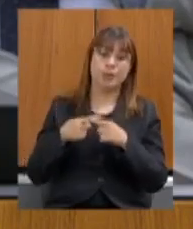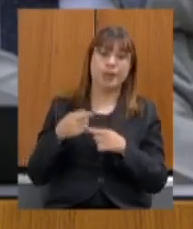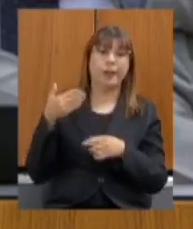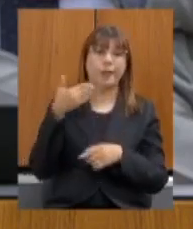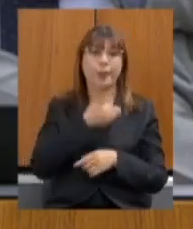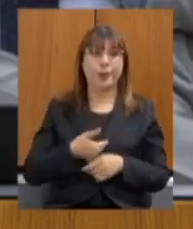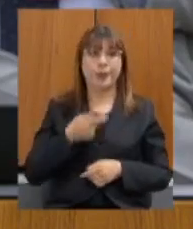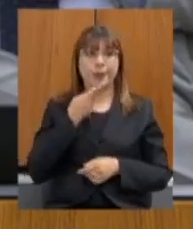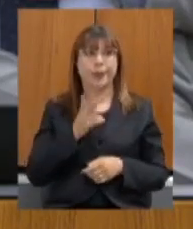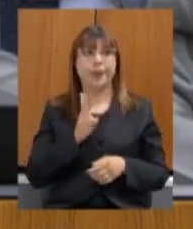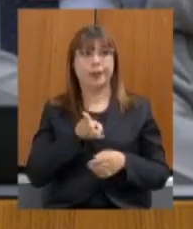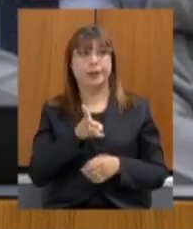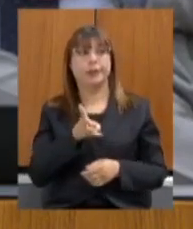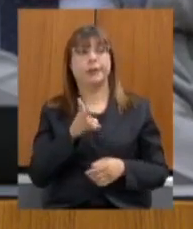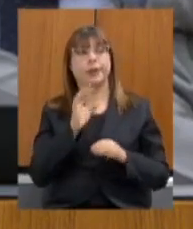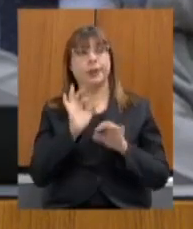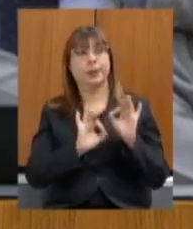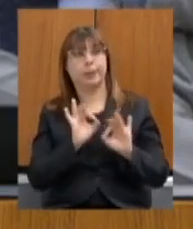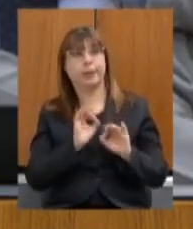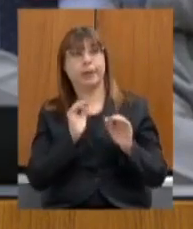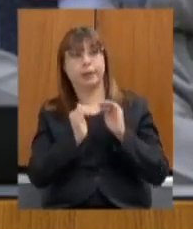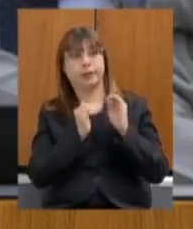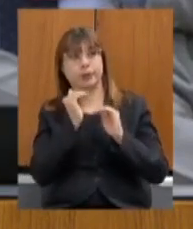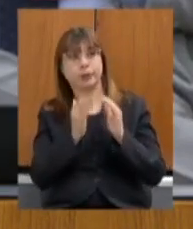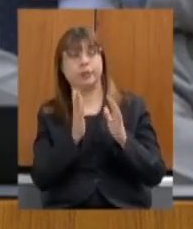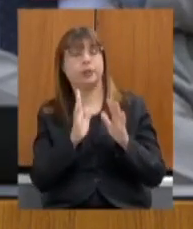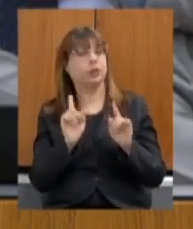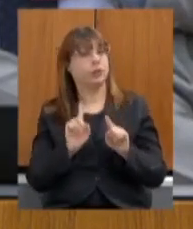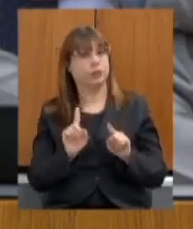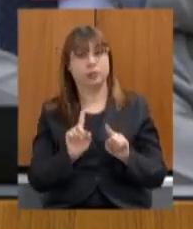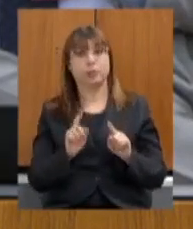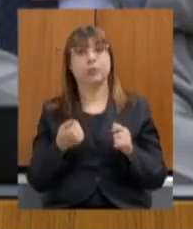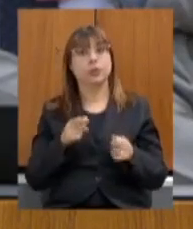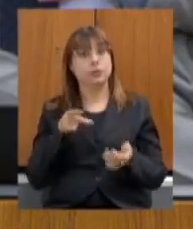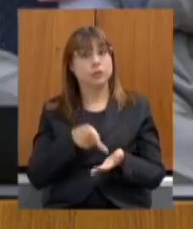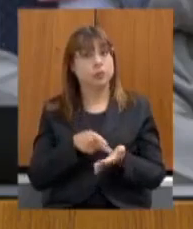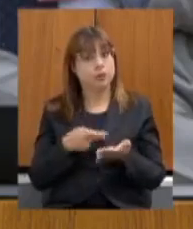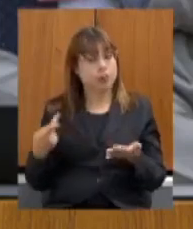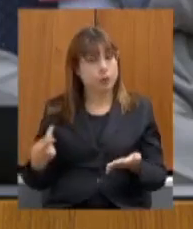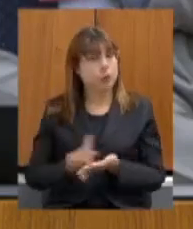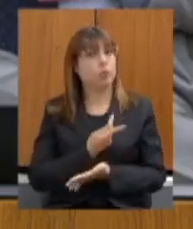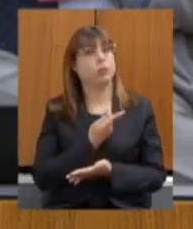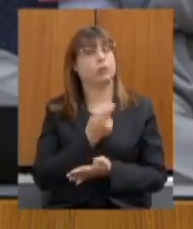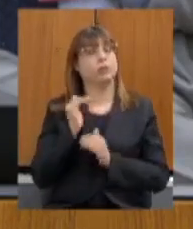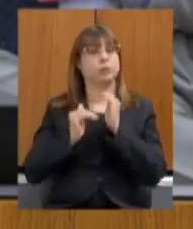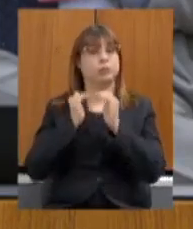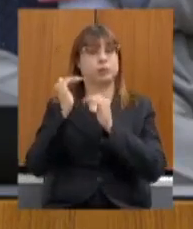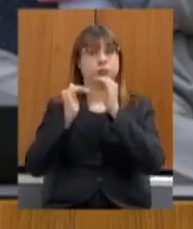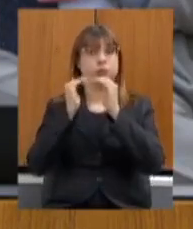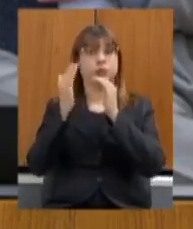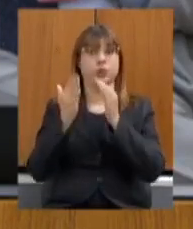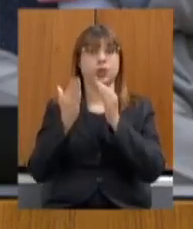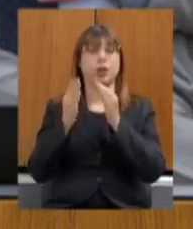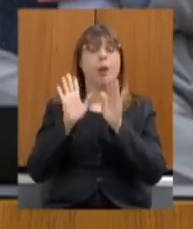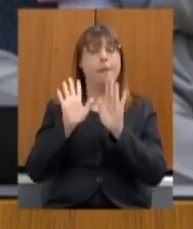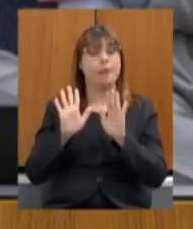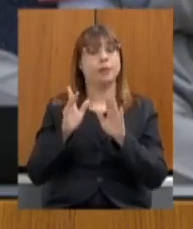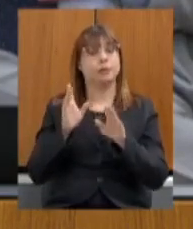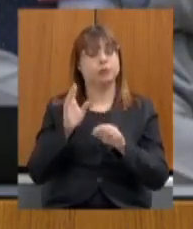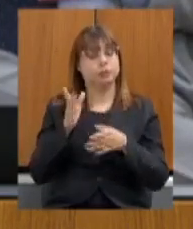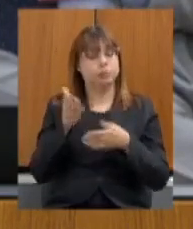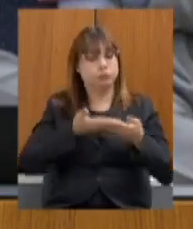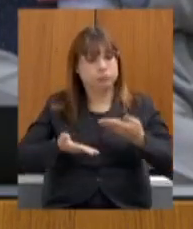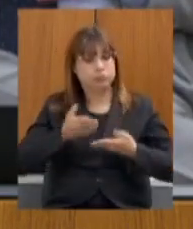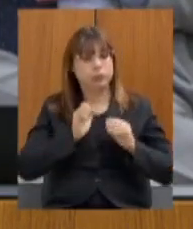que entra faz plano de desenvolvimento do Vale de Ectiônio. Nós precisamos, efetivamente, fazer o desenvolvimento com o envolvimento das pessoas.